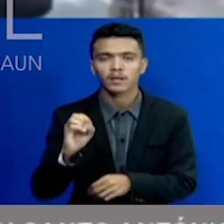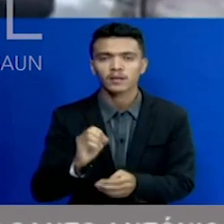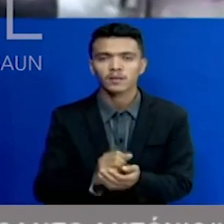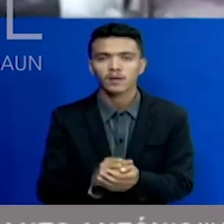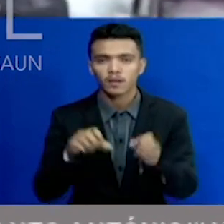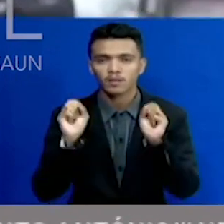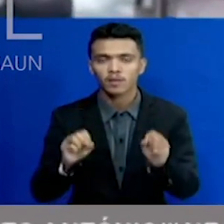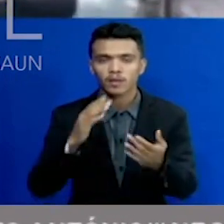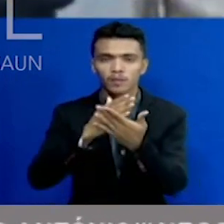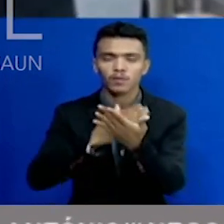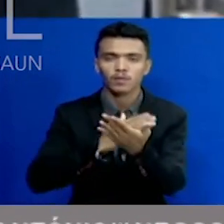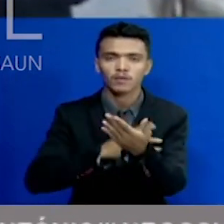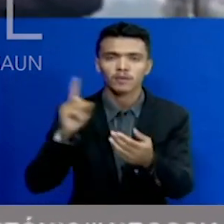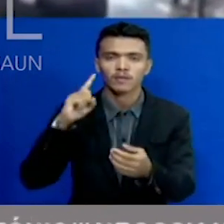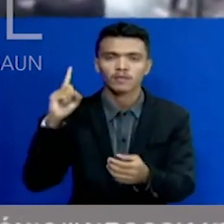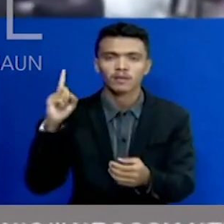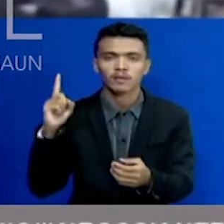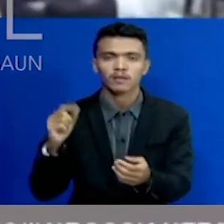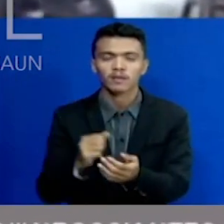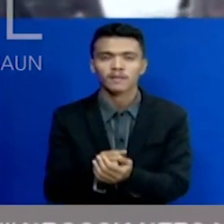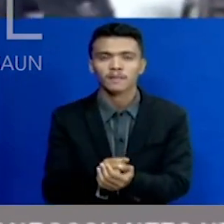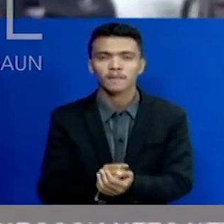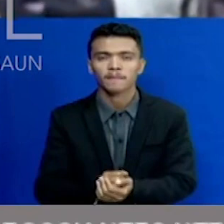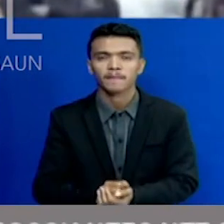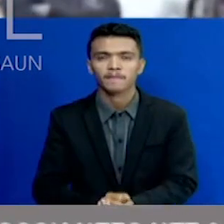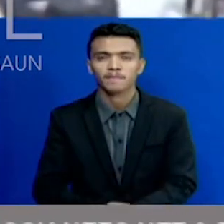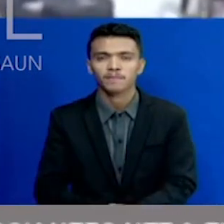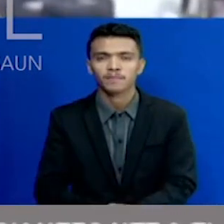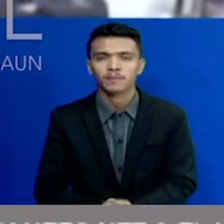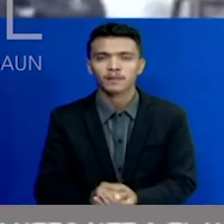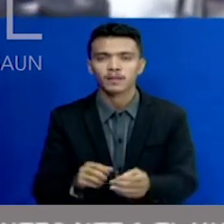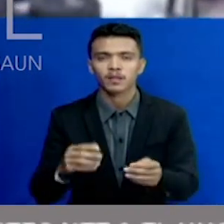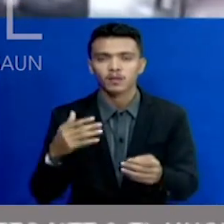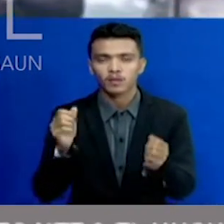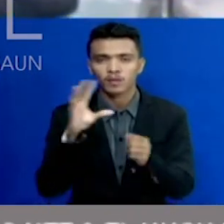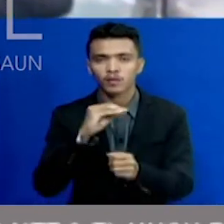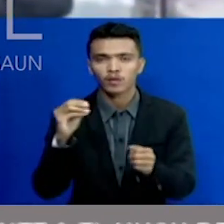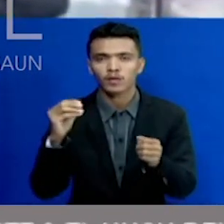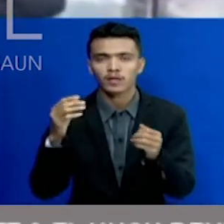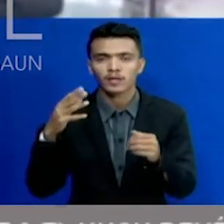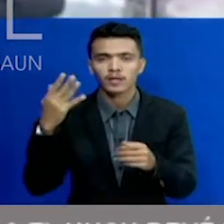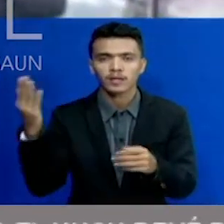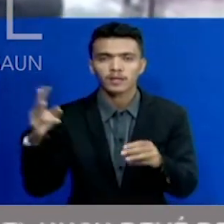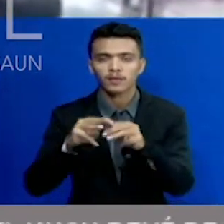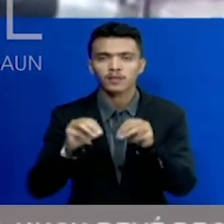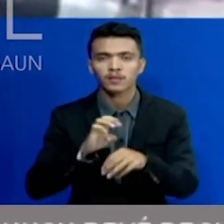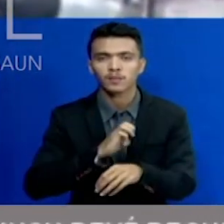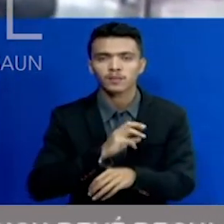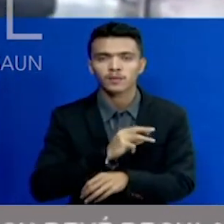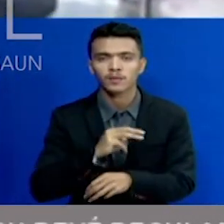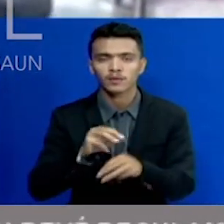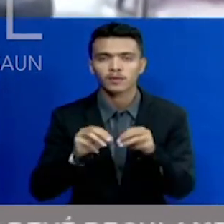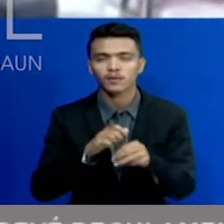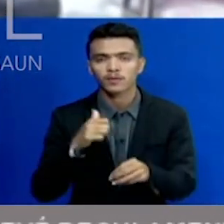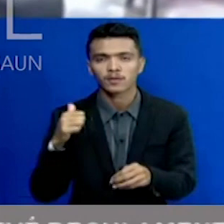atu bele promove na fatin, iha mos partisel que mos município selo que kita precisa promover tambah recurso barak